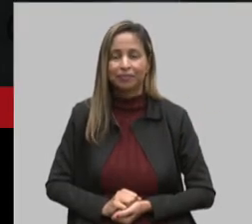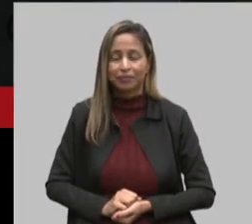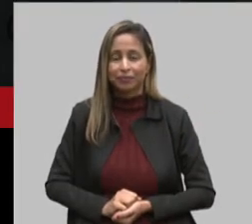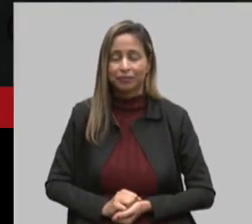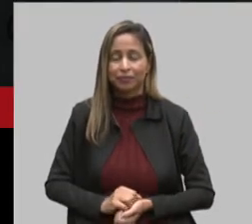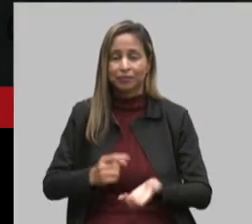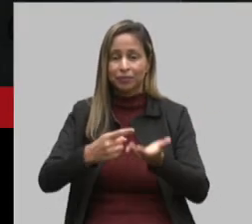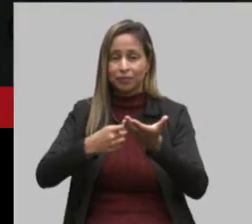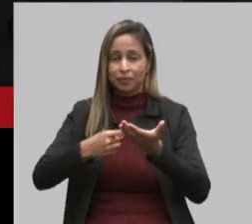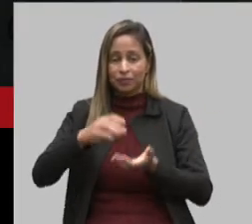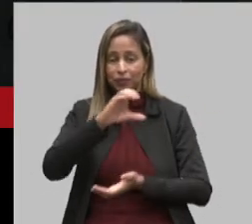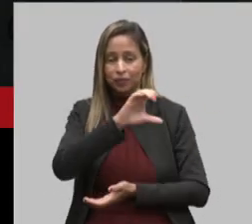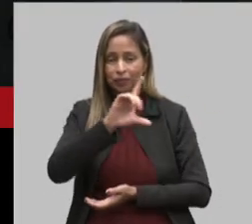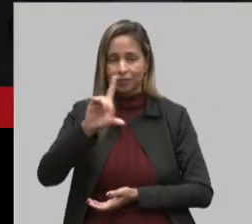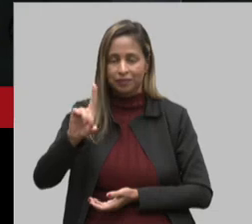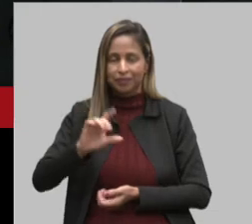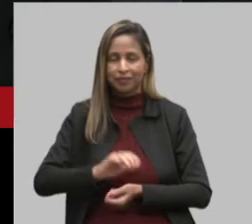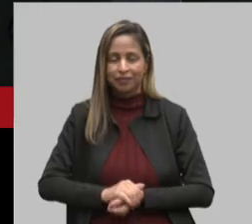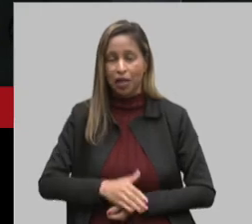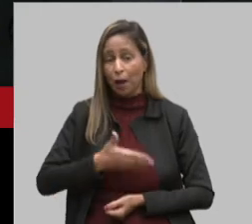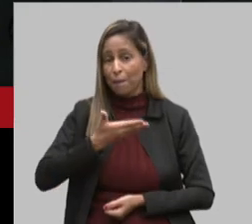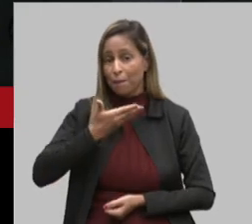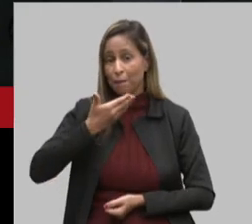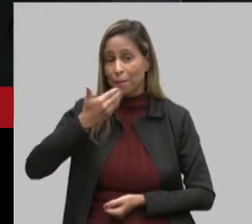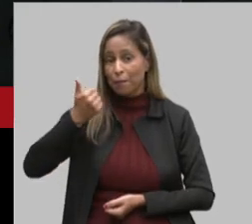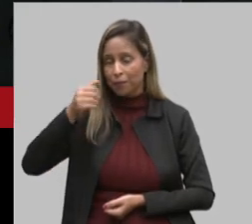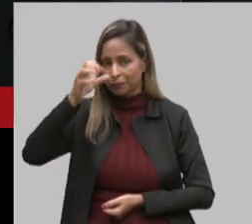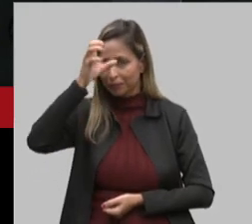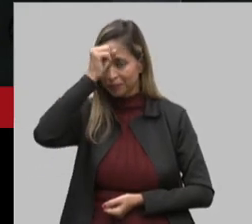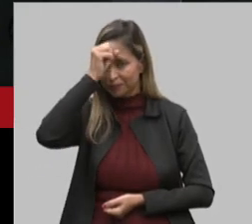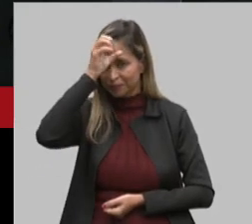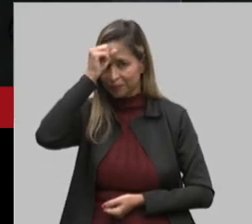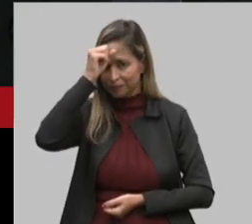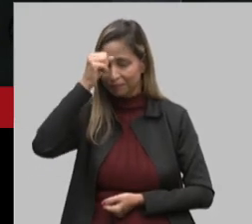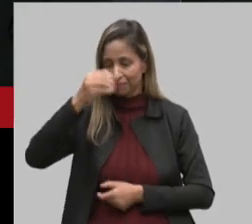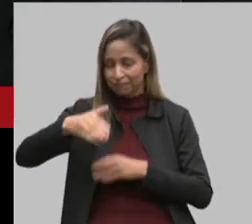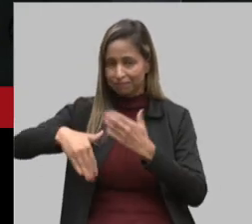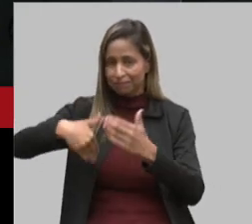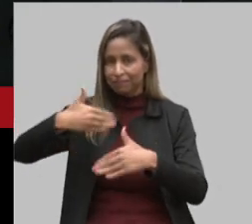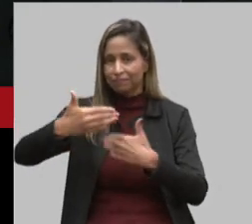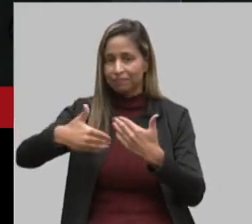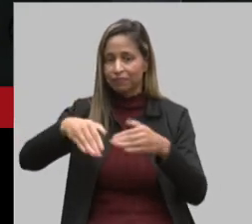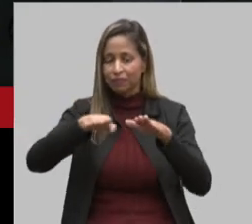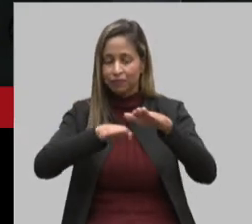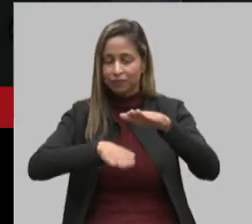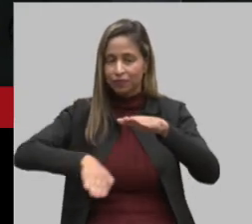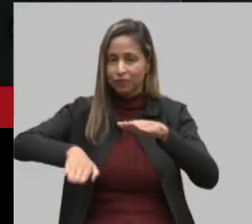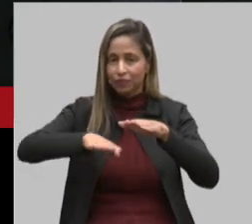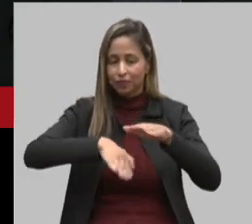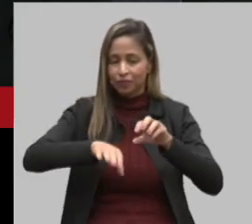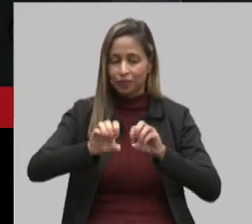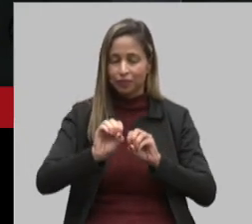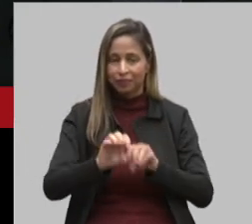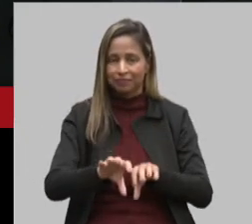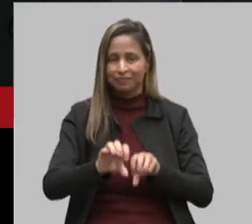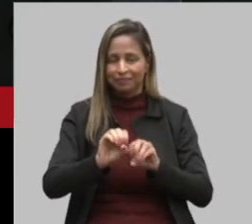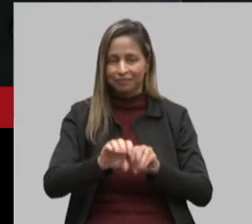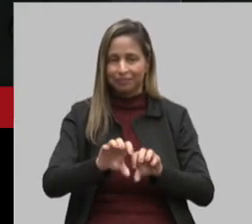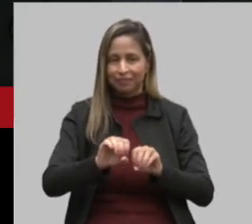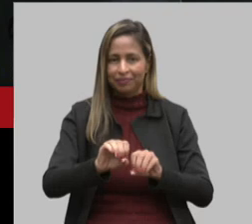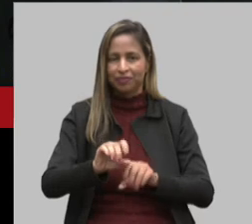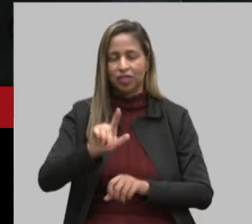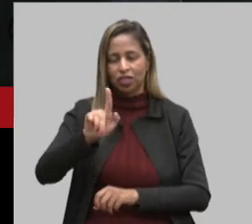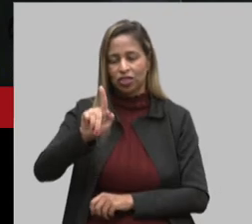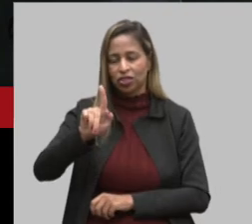do subtema melhoria da aprendizagem enfrentamento das desigualdades educacionais jeisiane